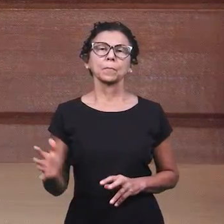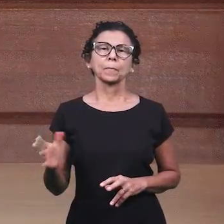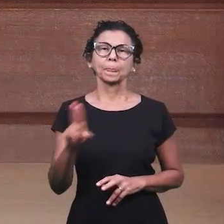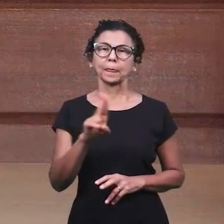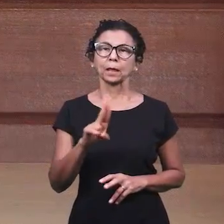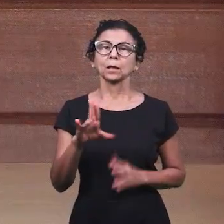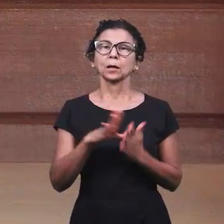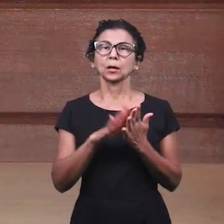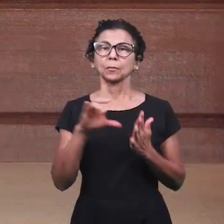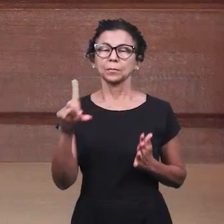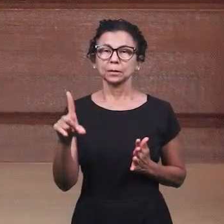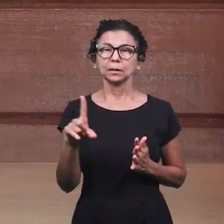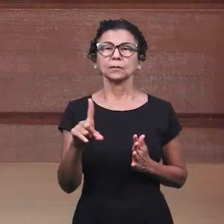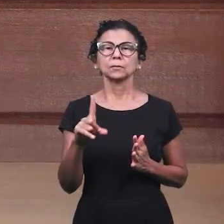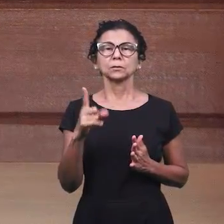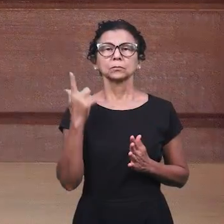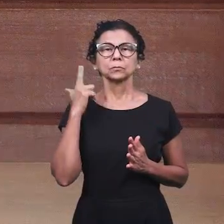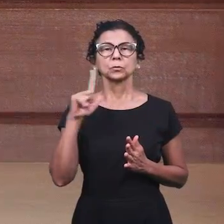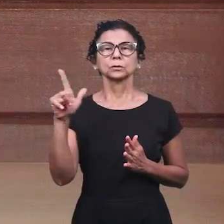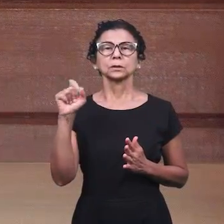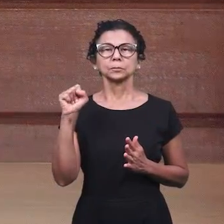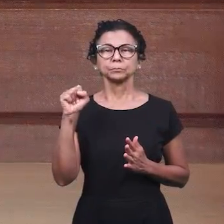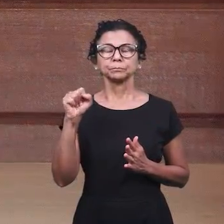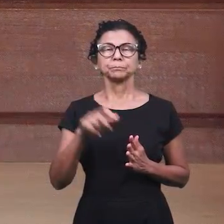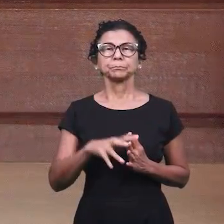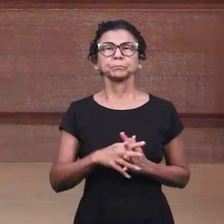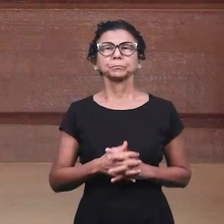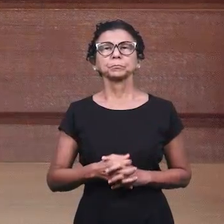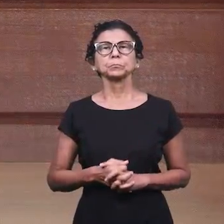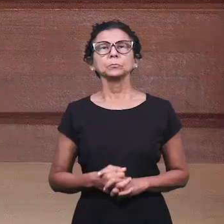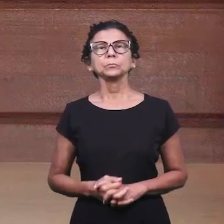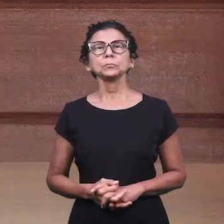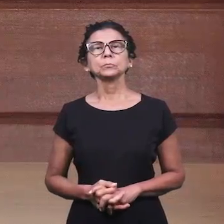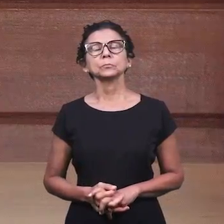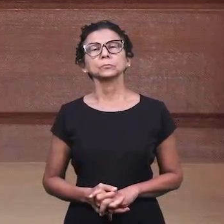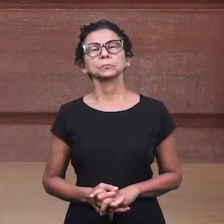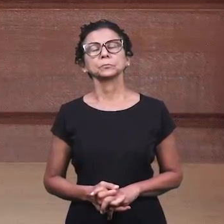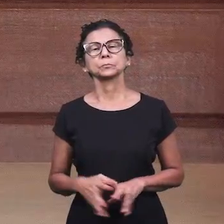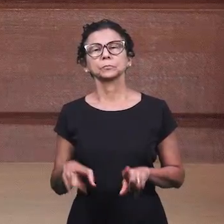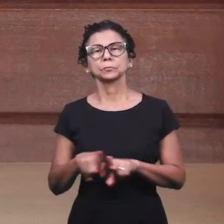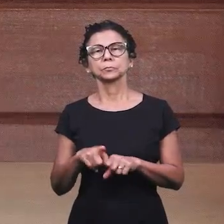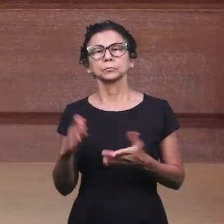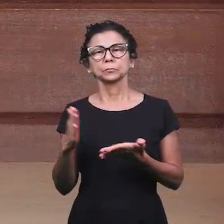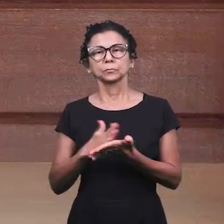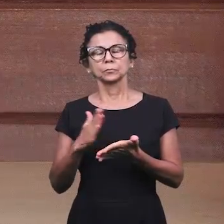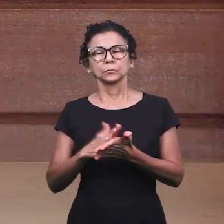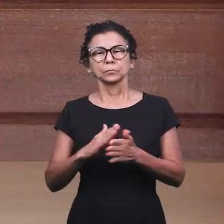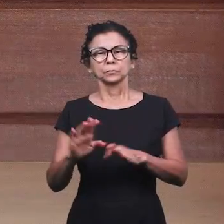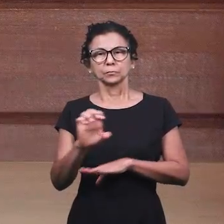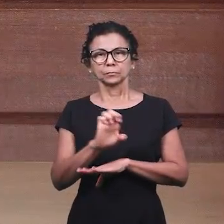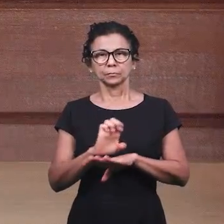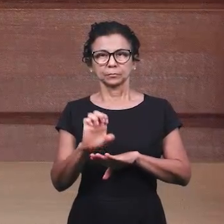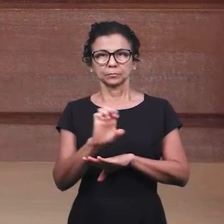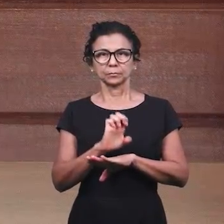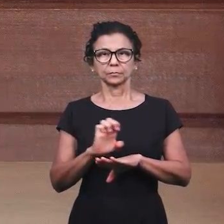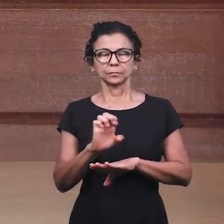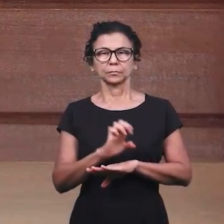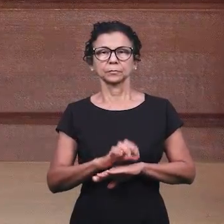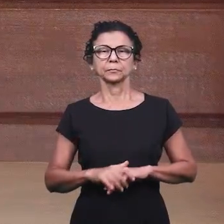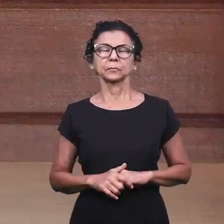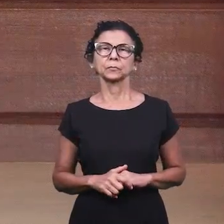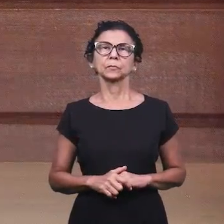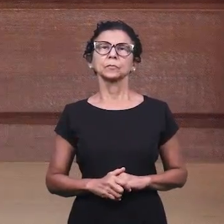seja, é esse o cuidado que nós, como pais, precisamos ter dos nossos filhos. Porque os ataques, eles não vão cessar,